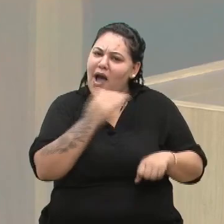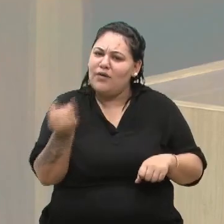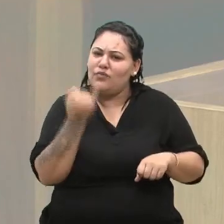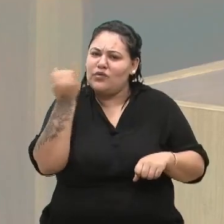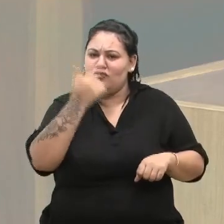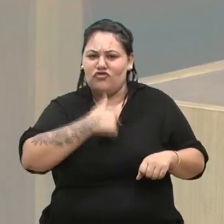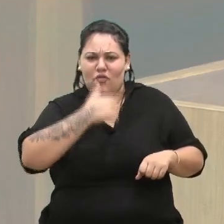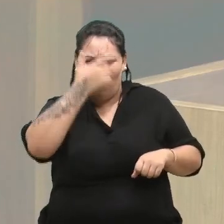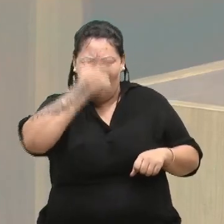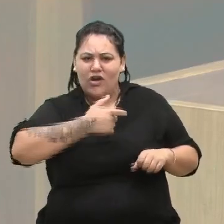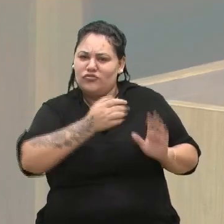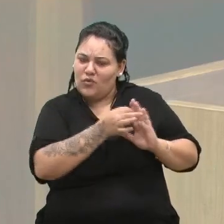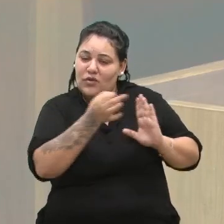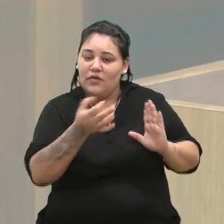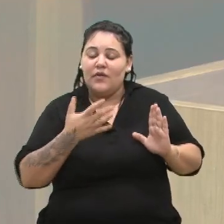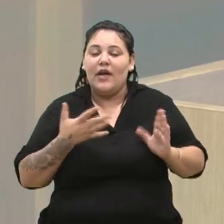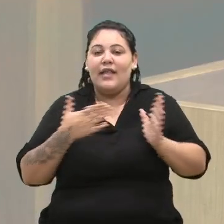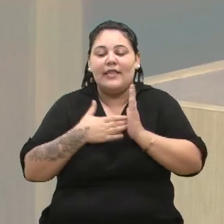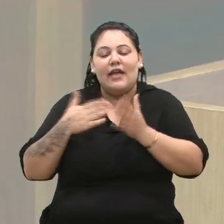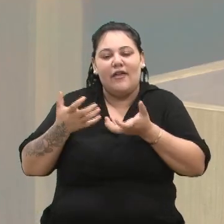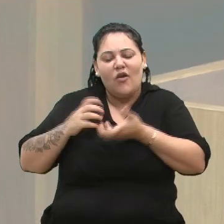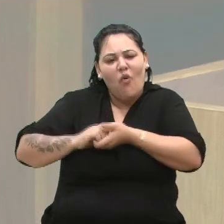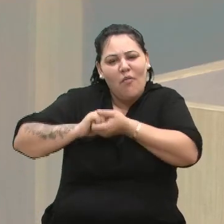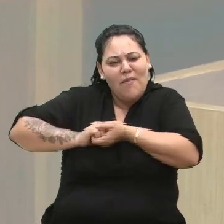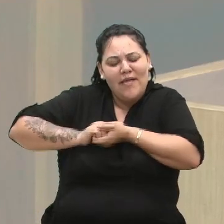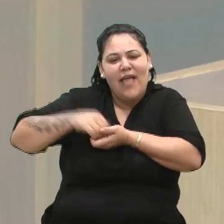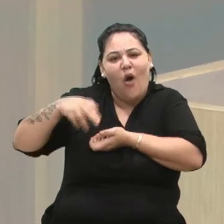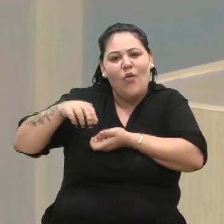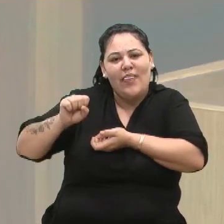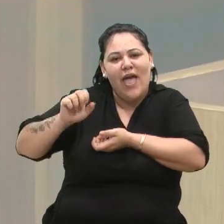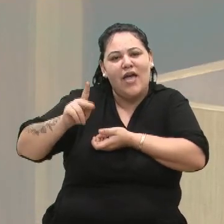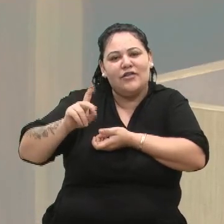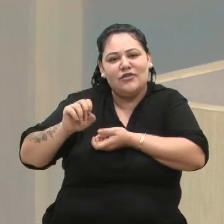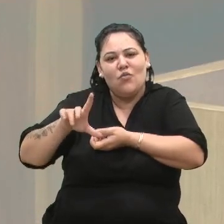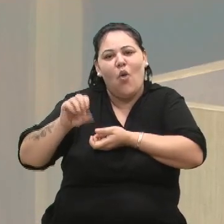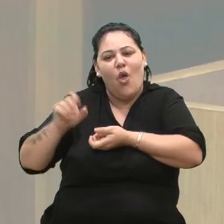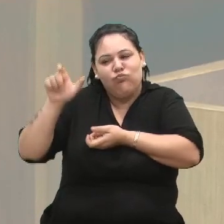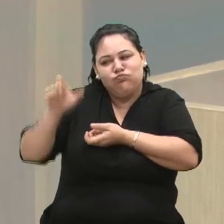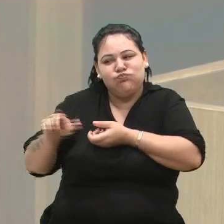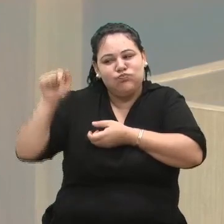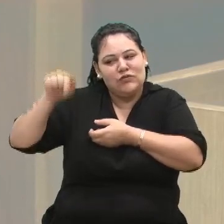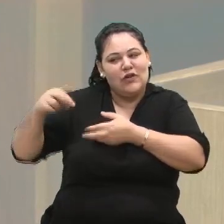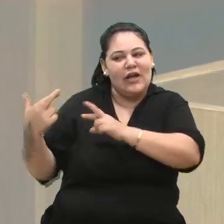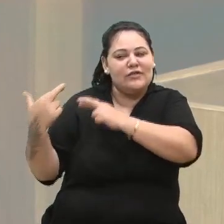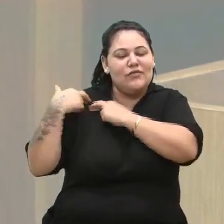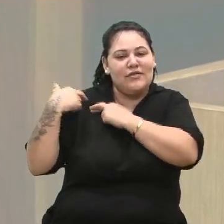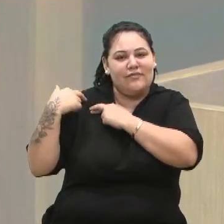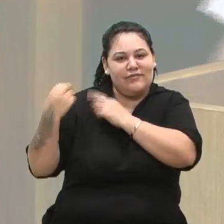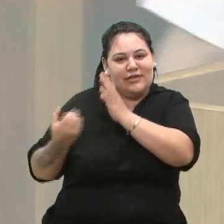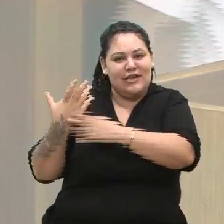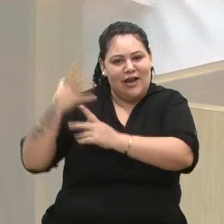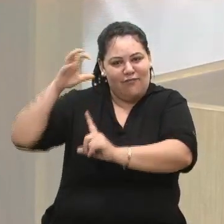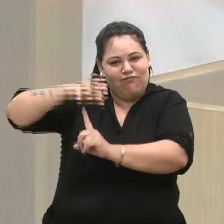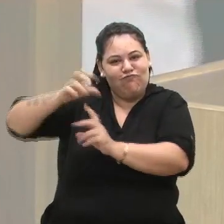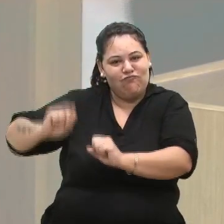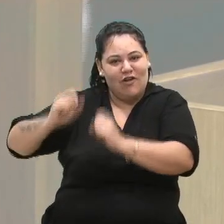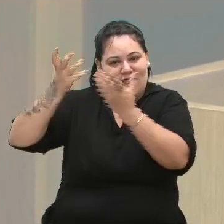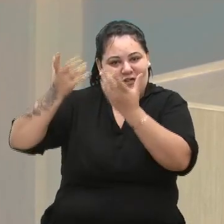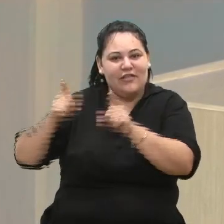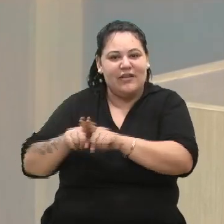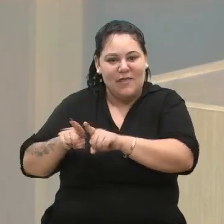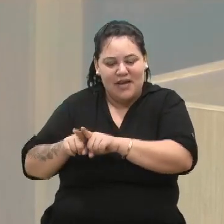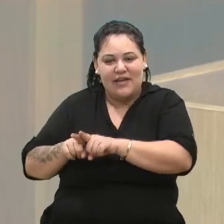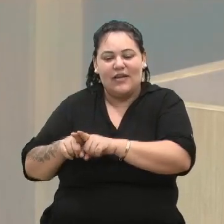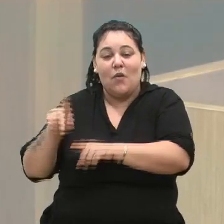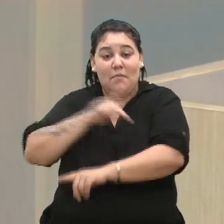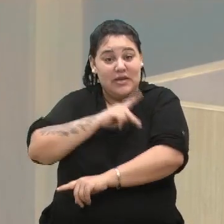quero cumprimentar o Nespo, o cara que realiza esse evento, né? O presidente que